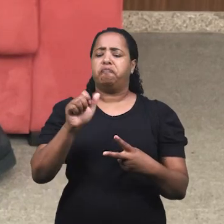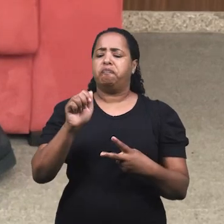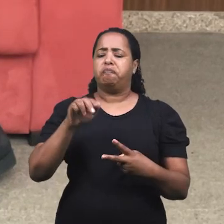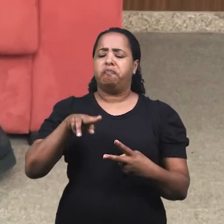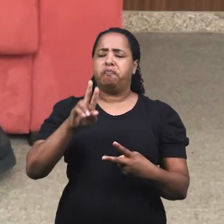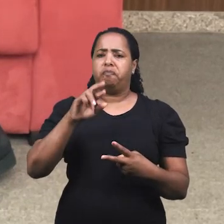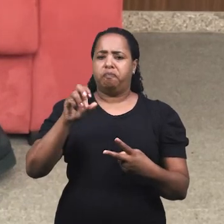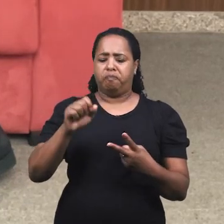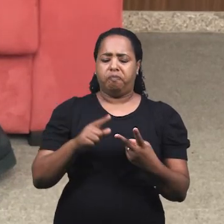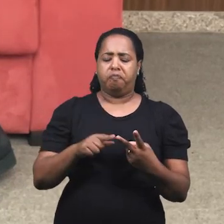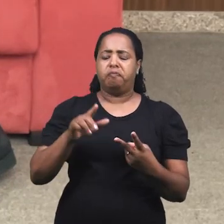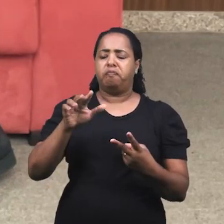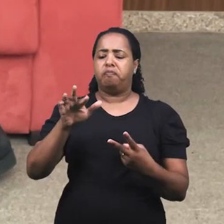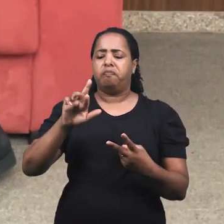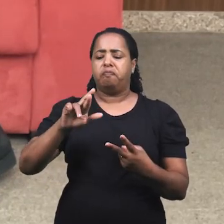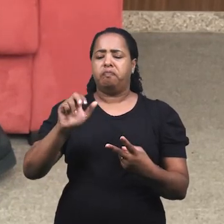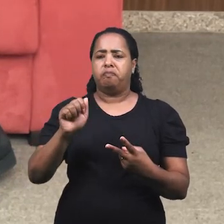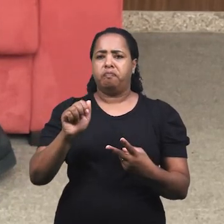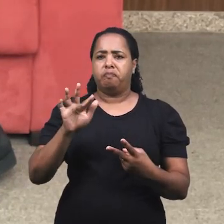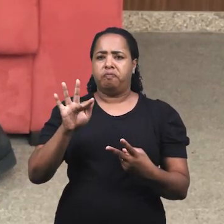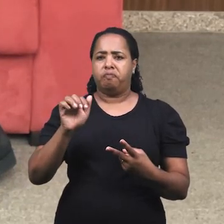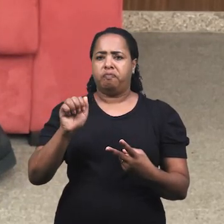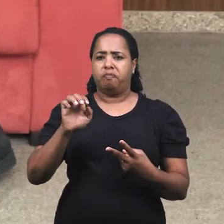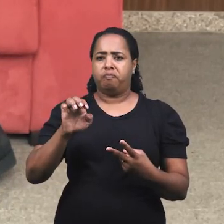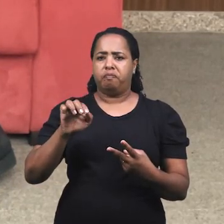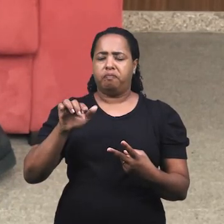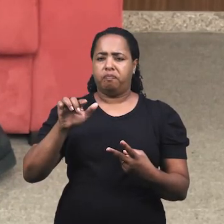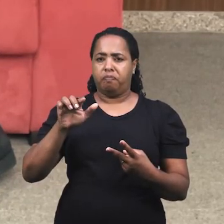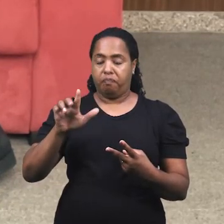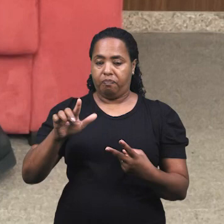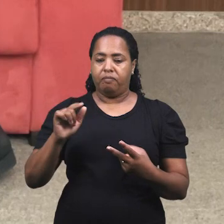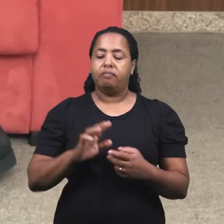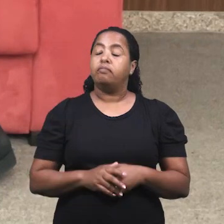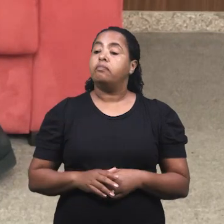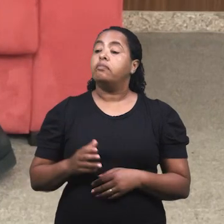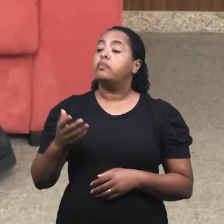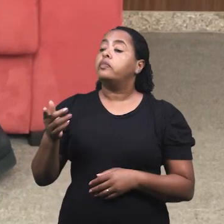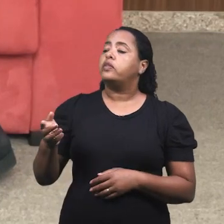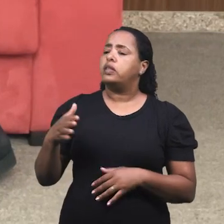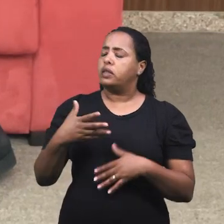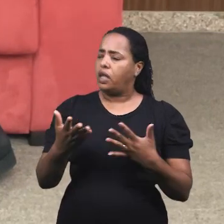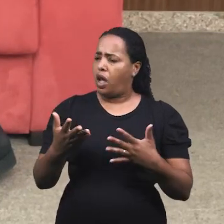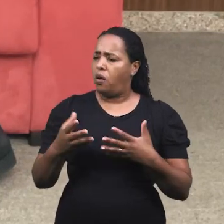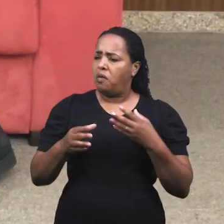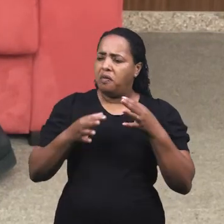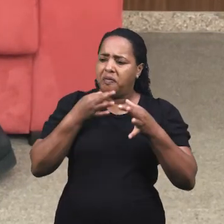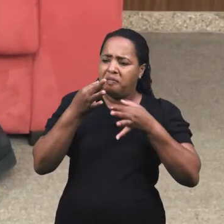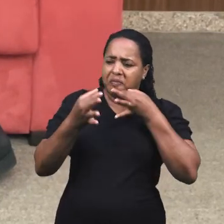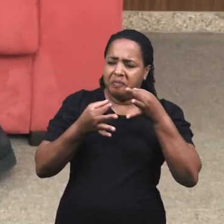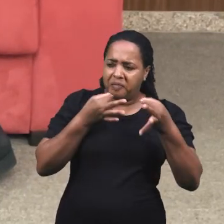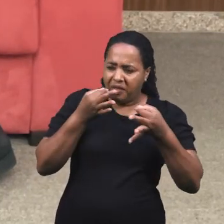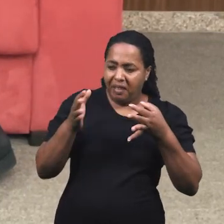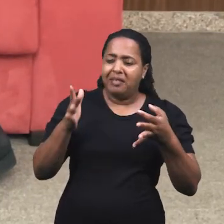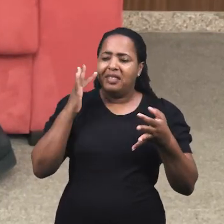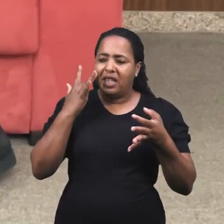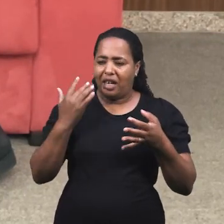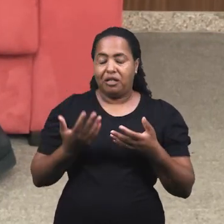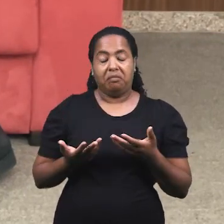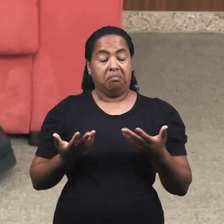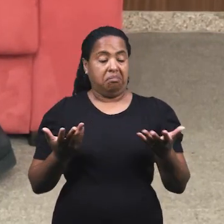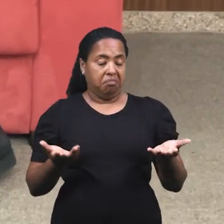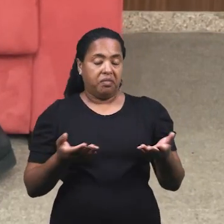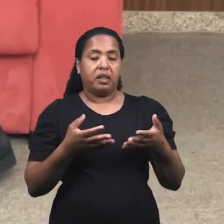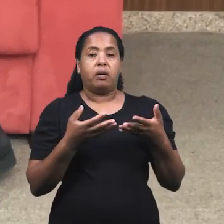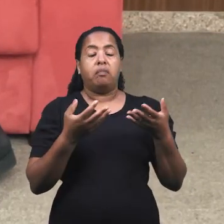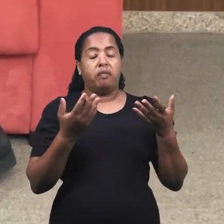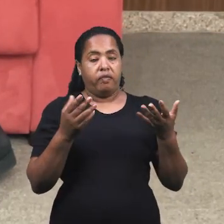muito consistentes do André, do Rafael, muito boas colocações. Jefferson, creio até que não cabe aqui algum